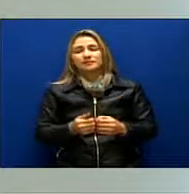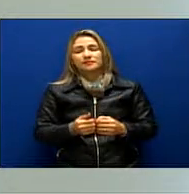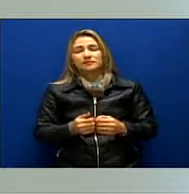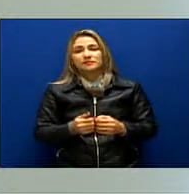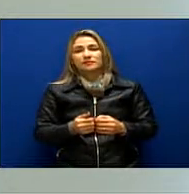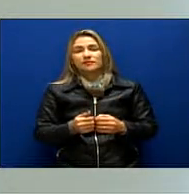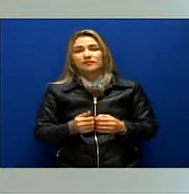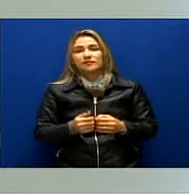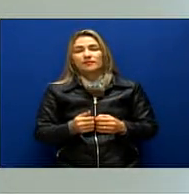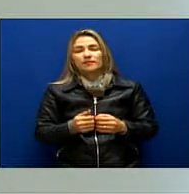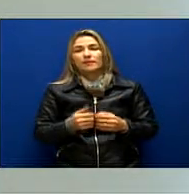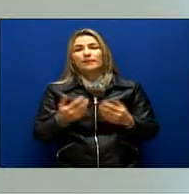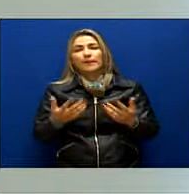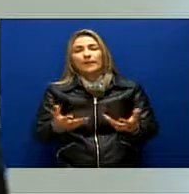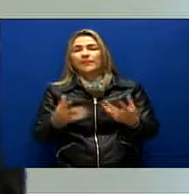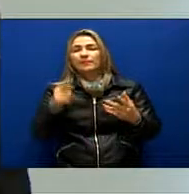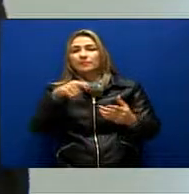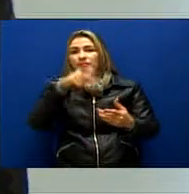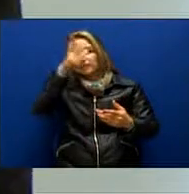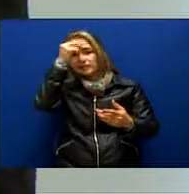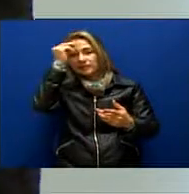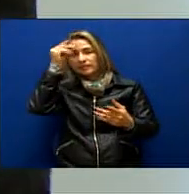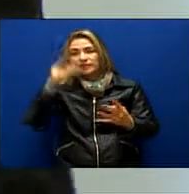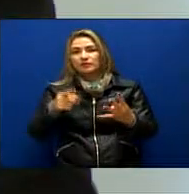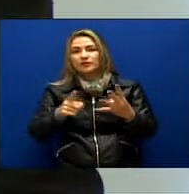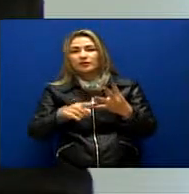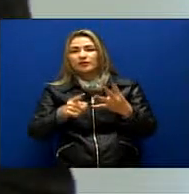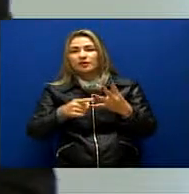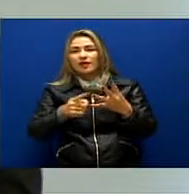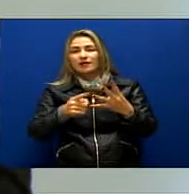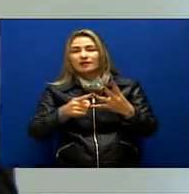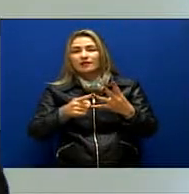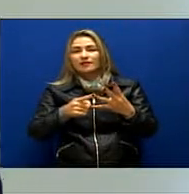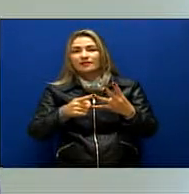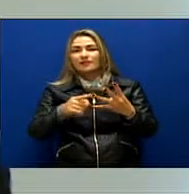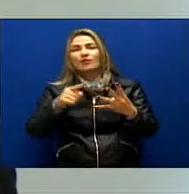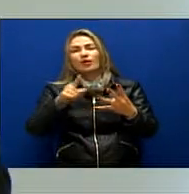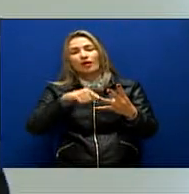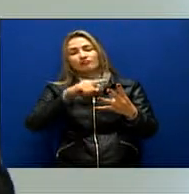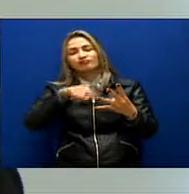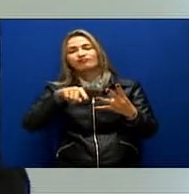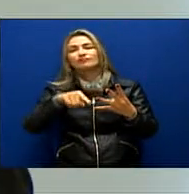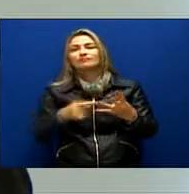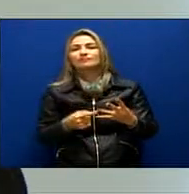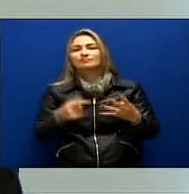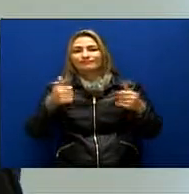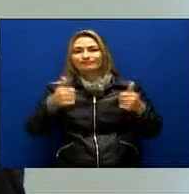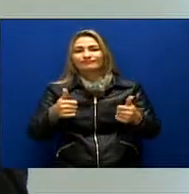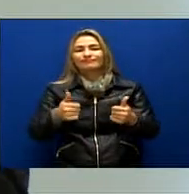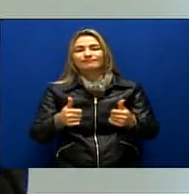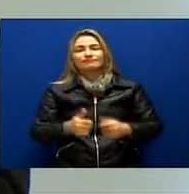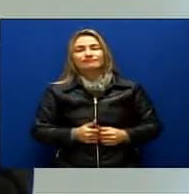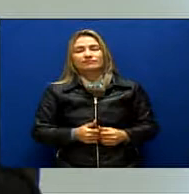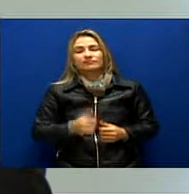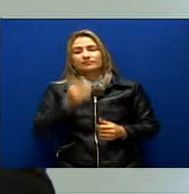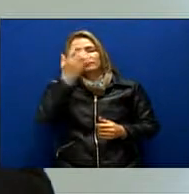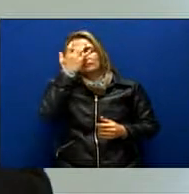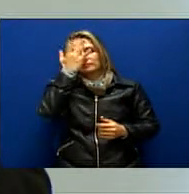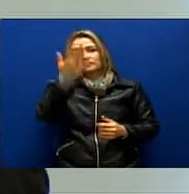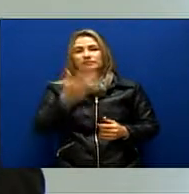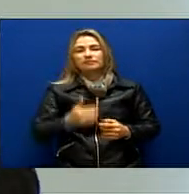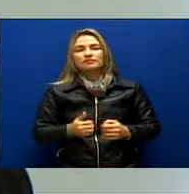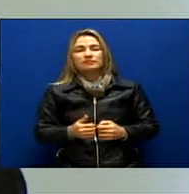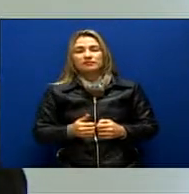terceira parcela. Então, é uma parte de desburocratizar um sistema que, no nosso